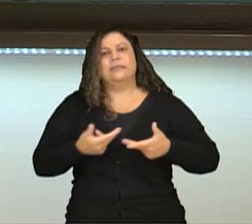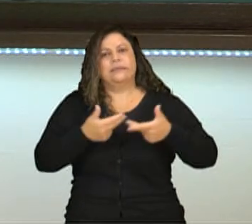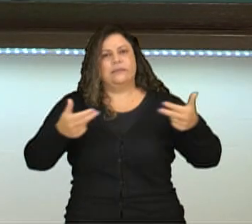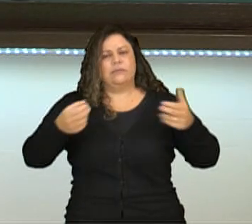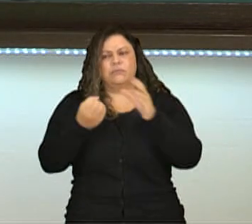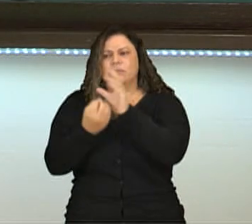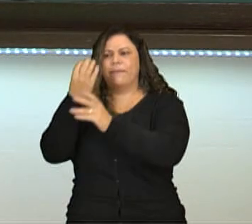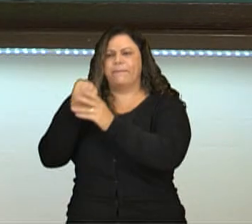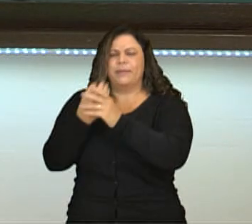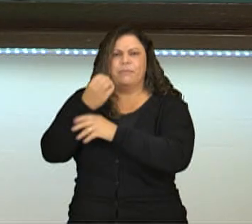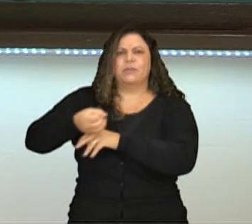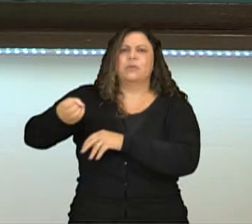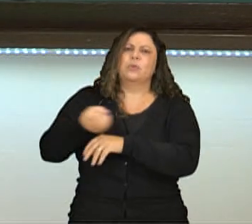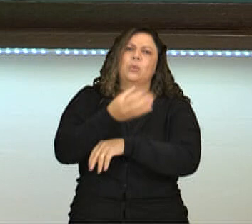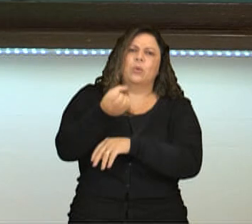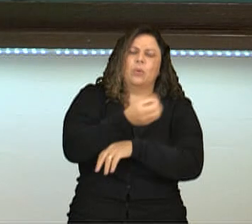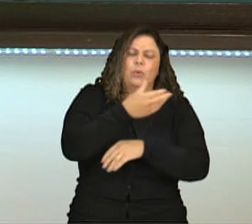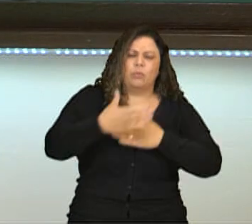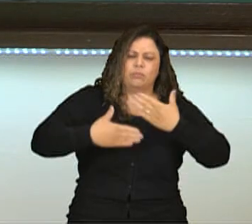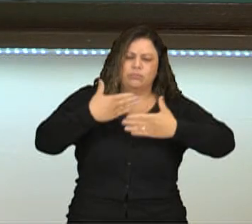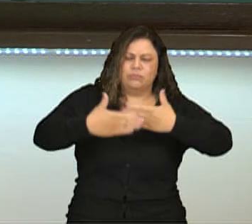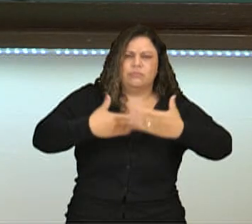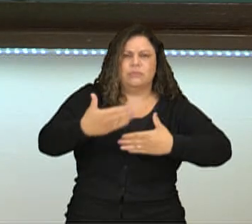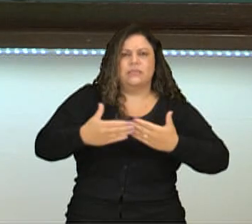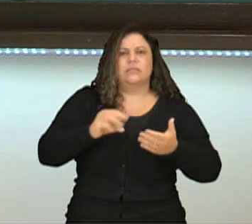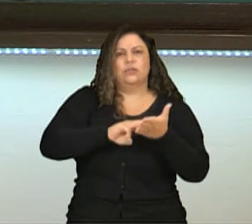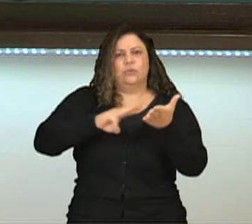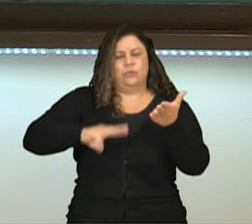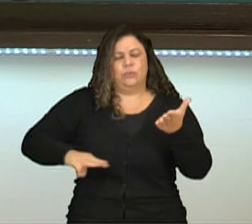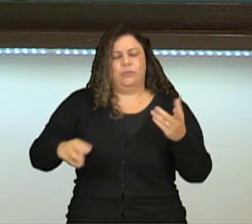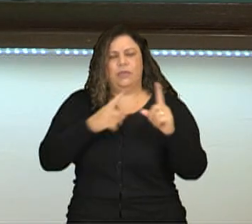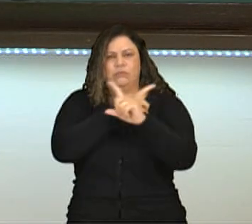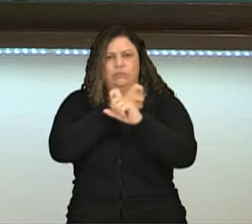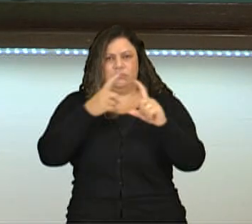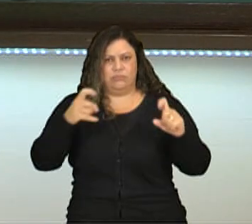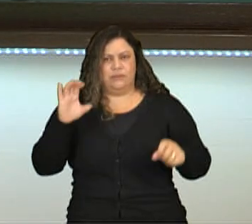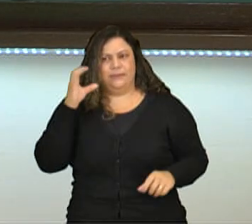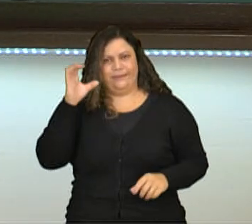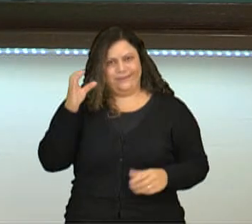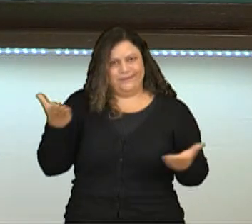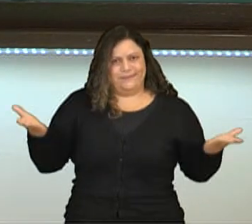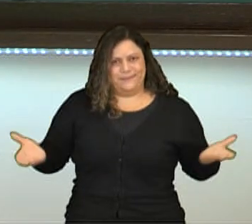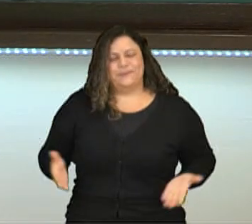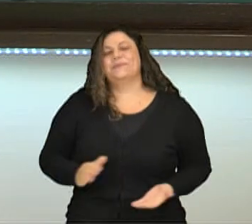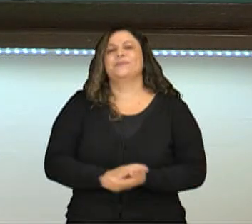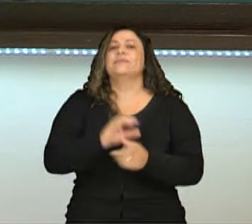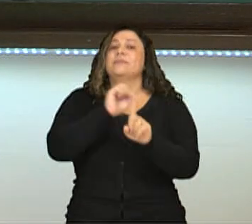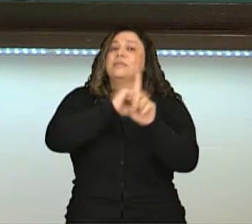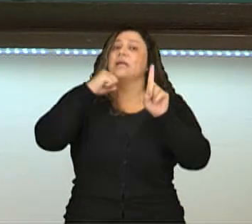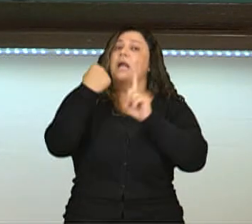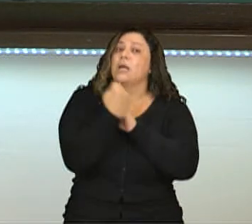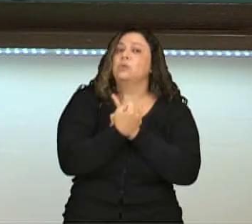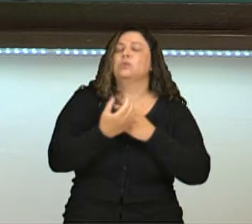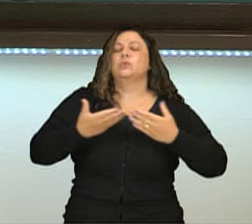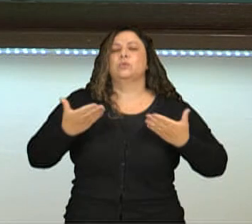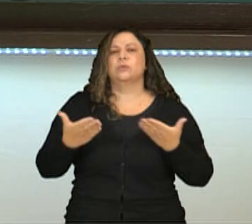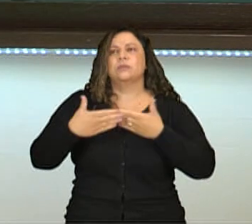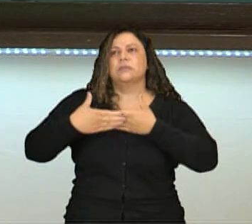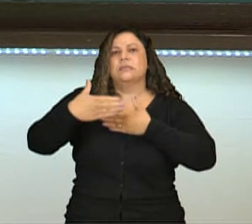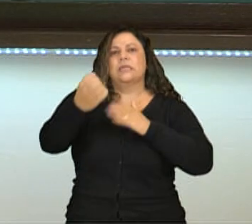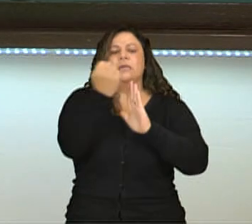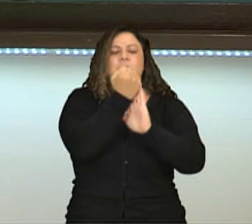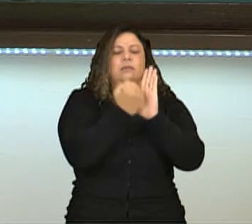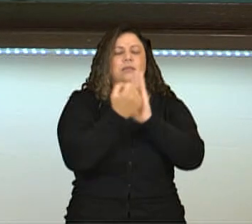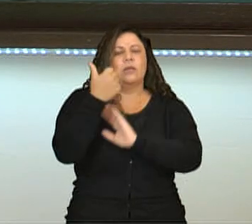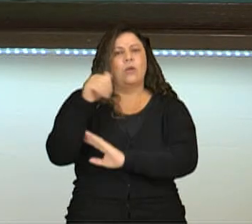surgindo novos conhecimentos a partir então do método científico, tá? Então, essa sociedade que lá no